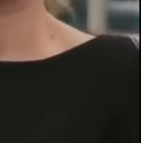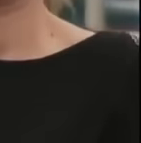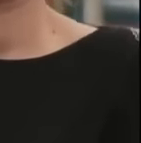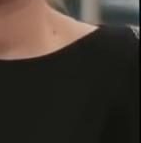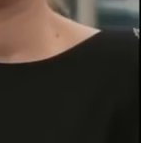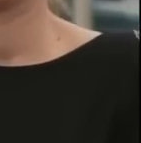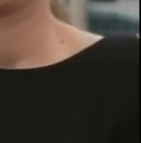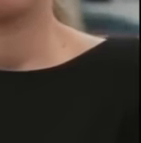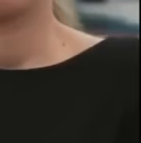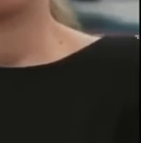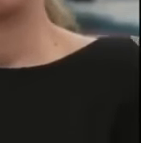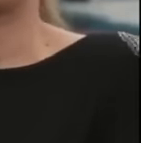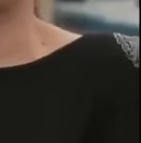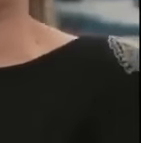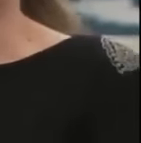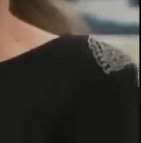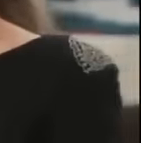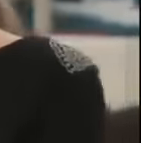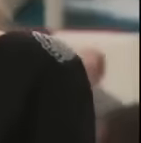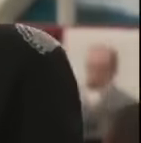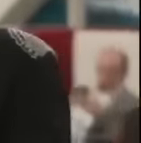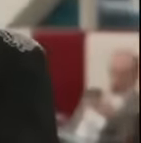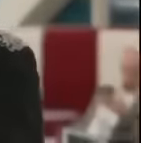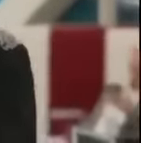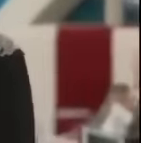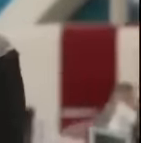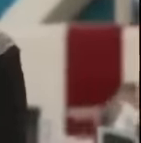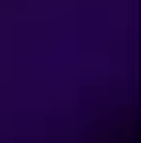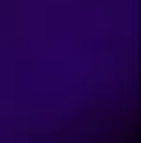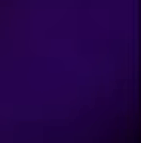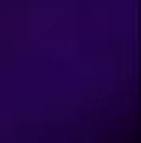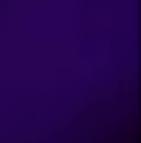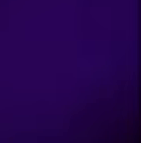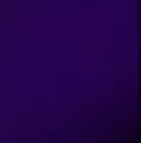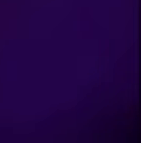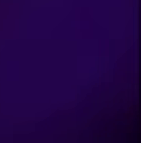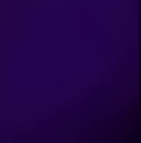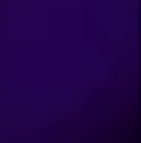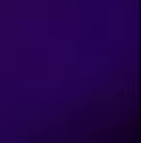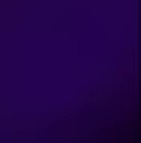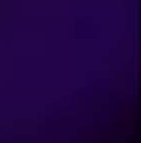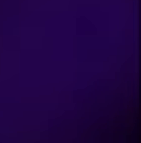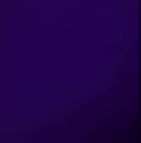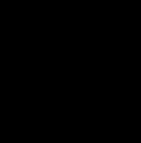more years, I think, to get the equal.